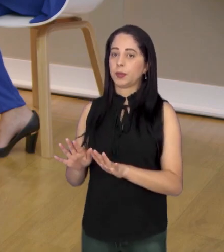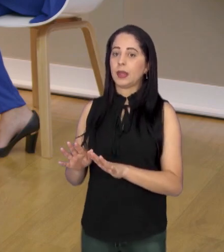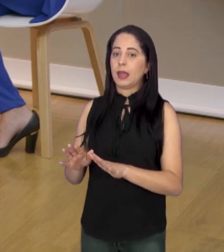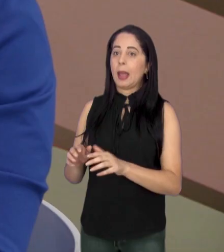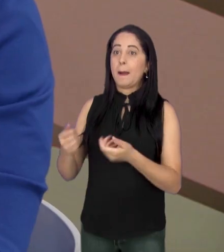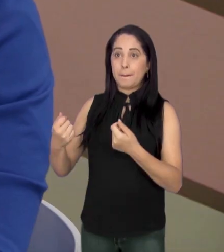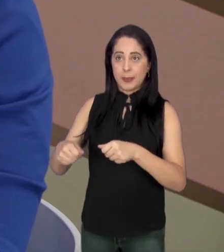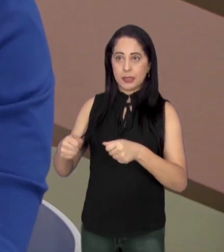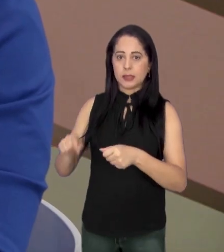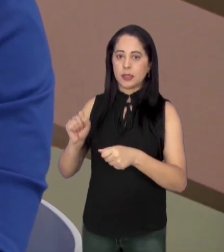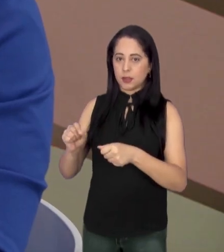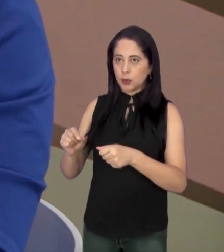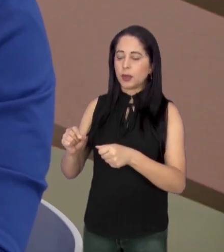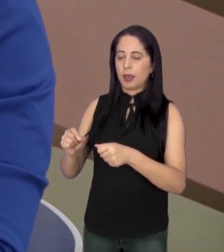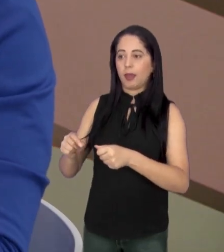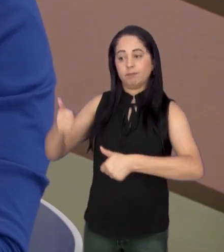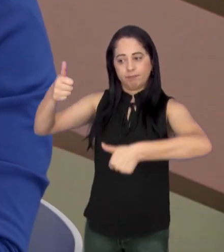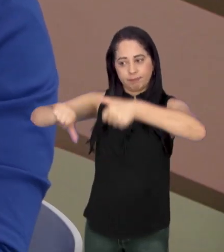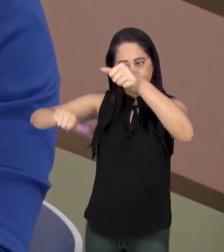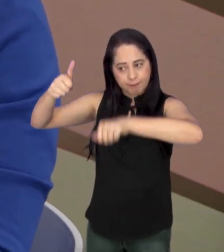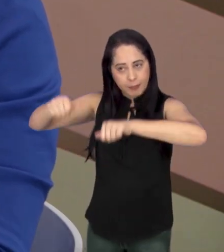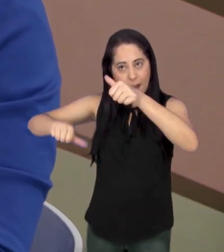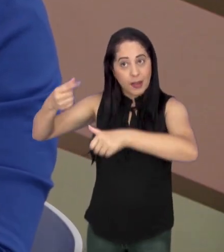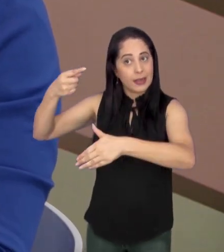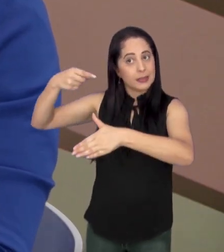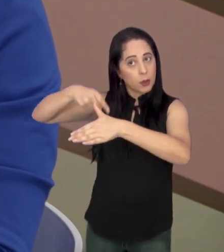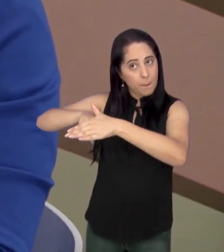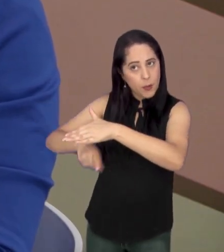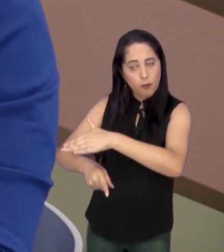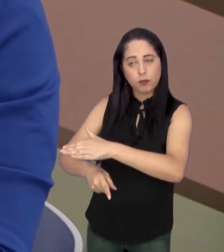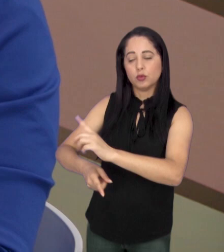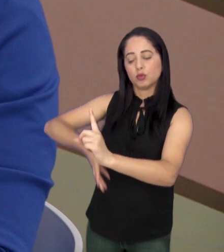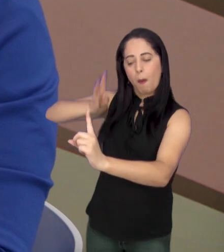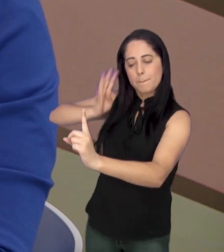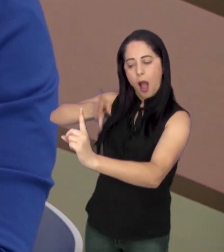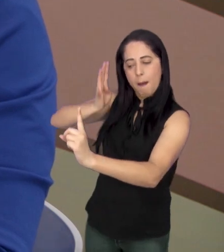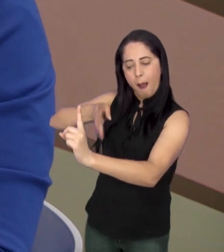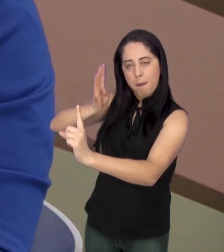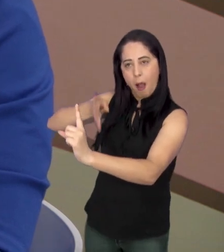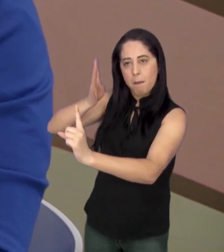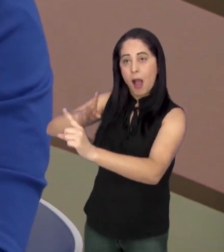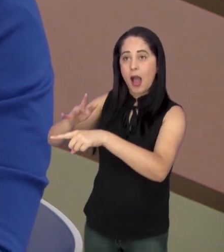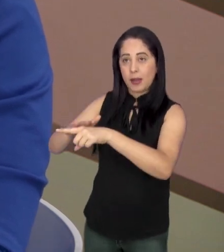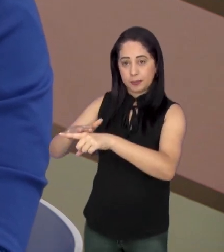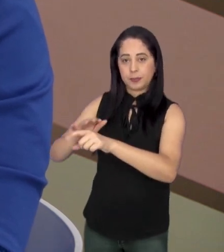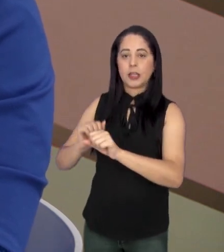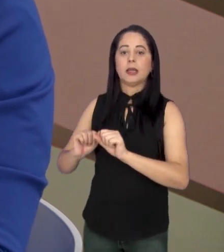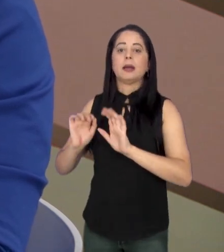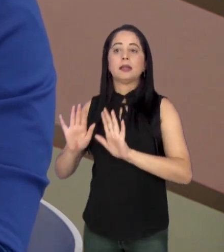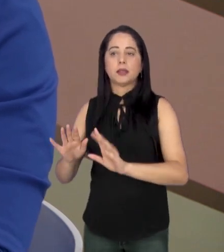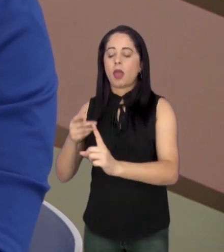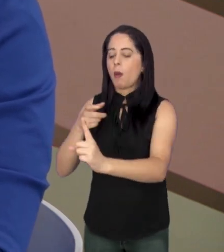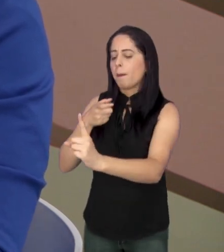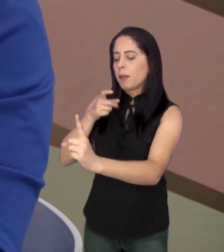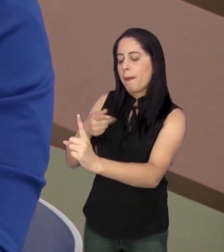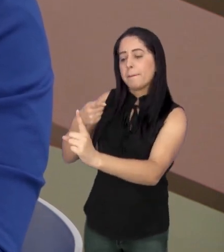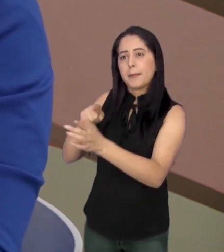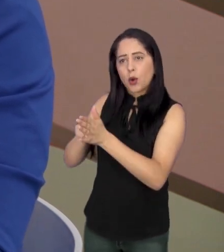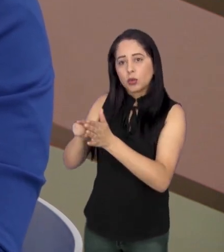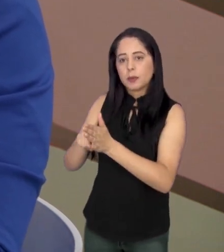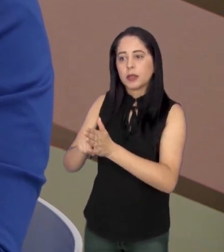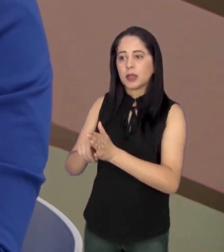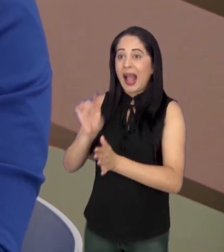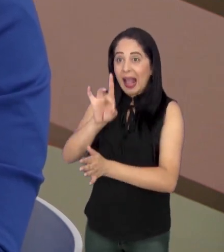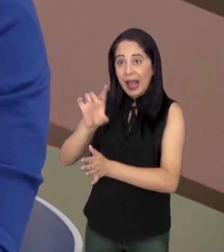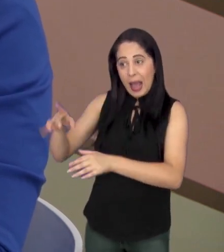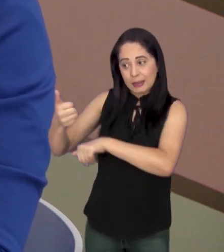fazer uma longa anamnese, né, para poder conhecer melhor o paciente. Então, isso já começa com uma pesquisa, uma entrevista. Cada naturopata trabalha